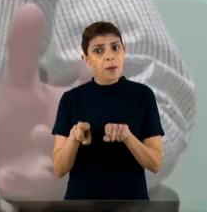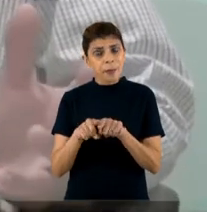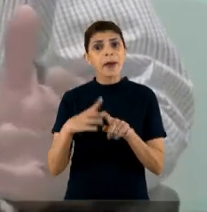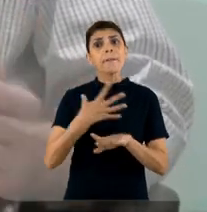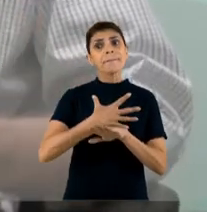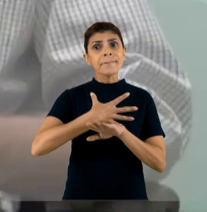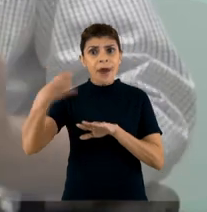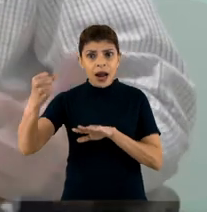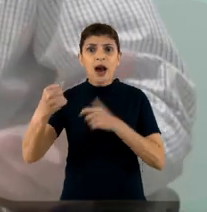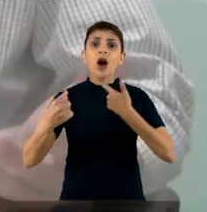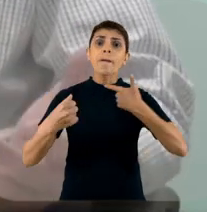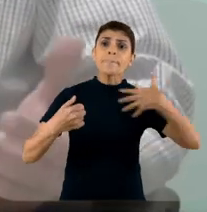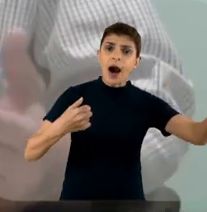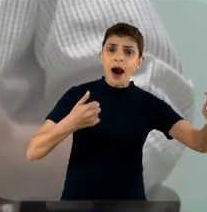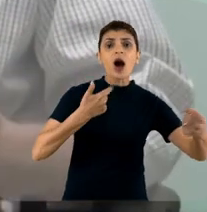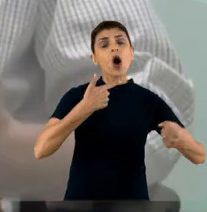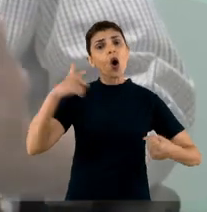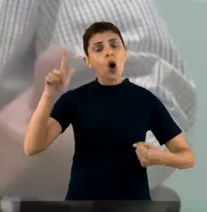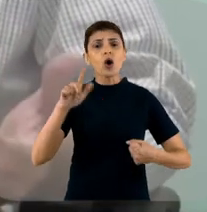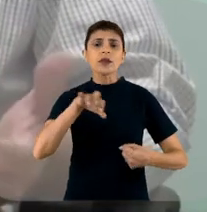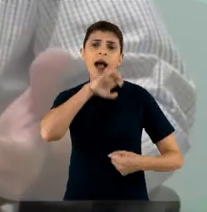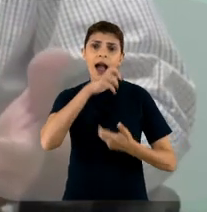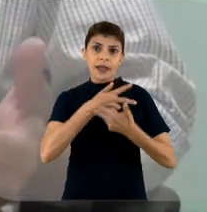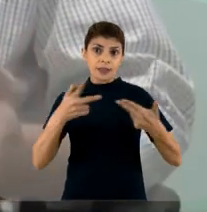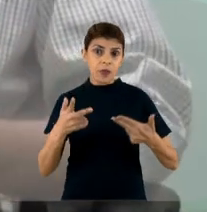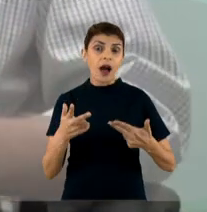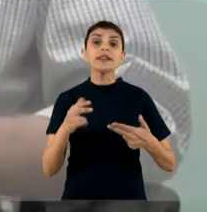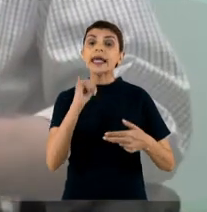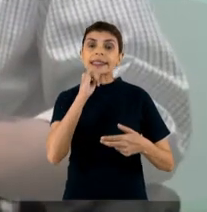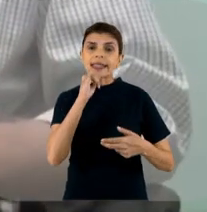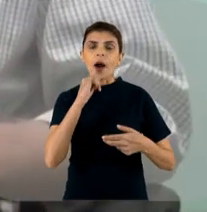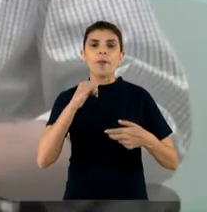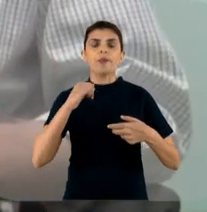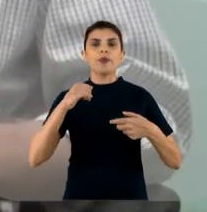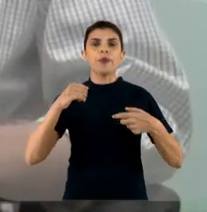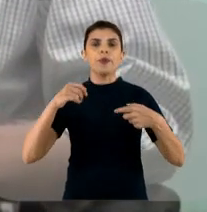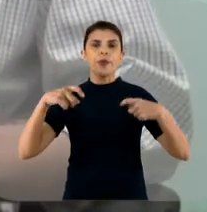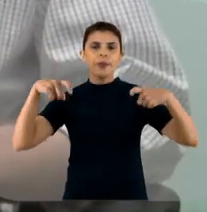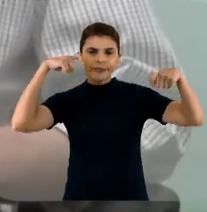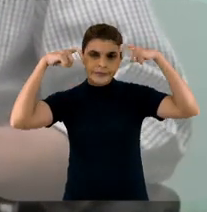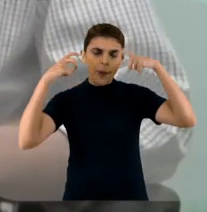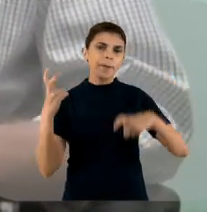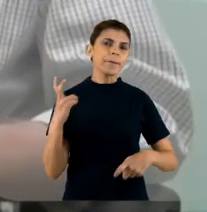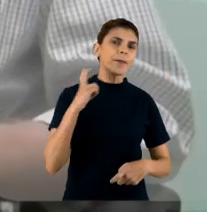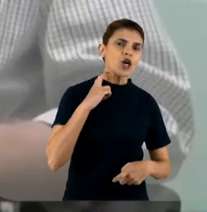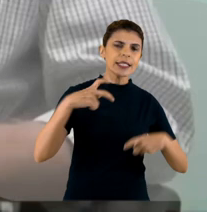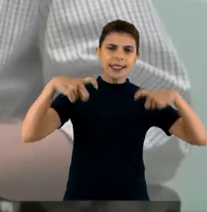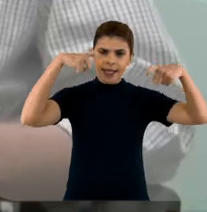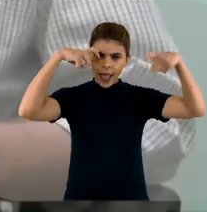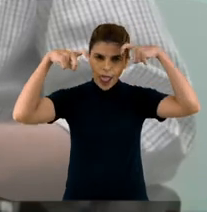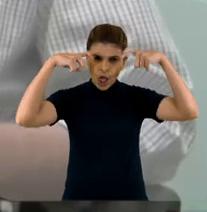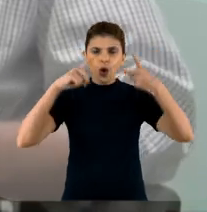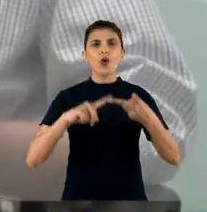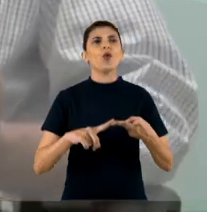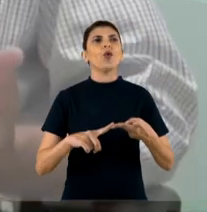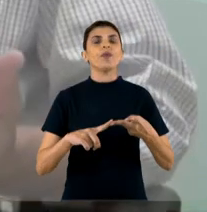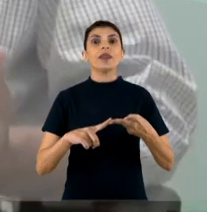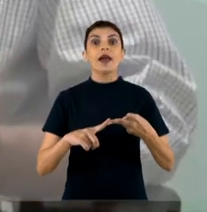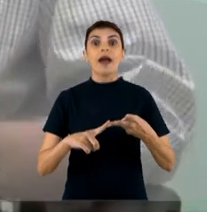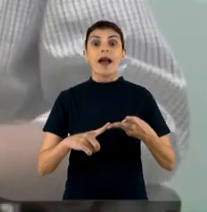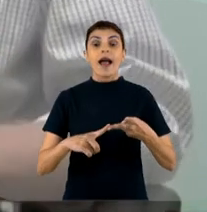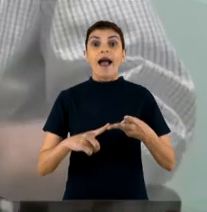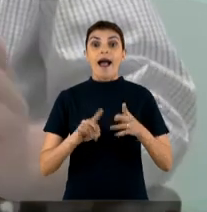basicamente outros animais eh morcegos principalmente eh algumas aves alguns pequenos mamíferos